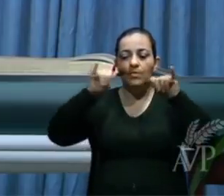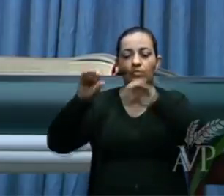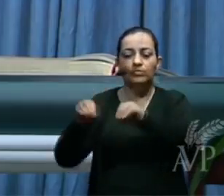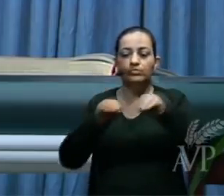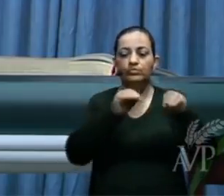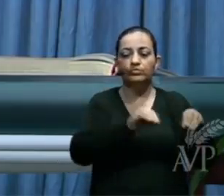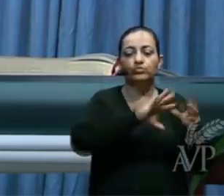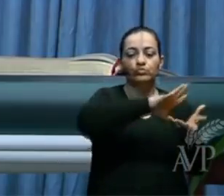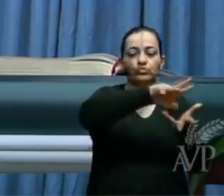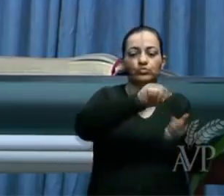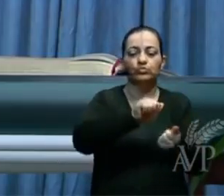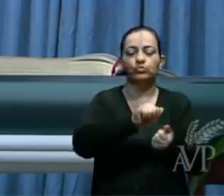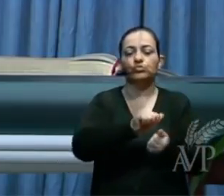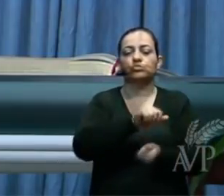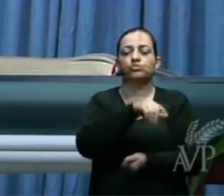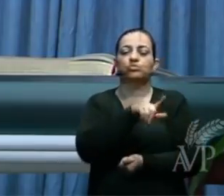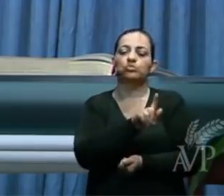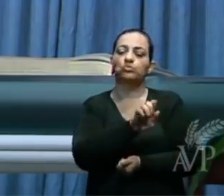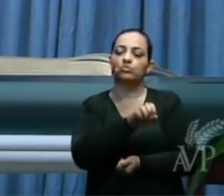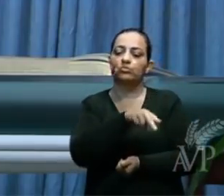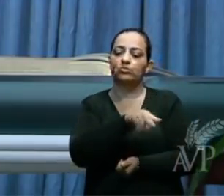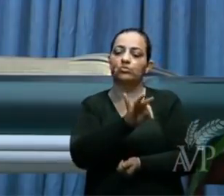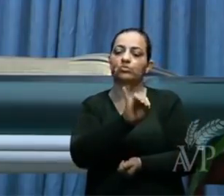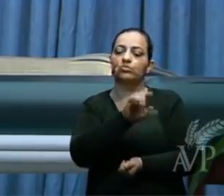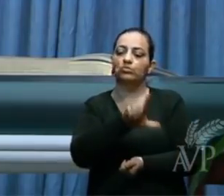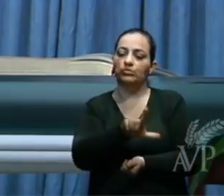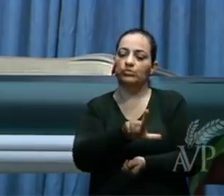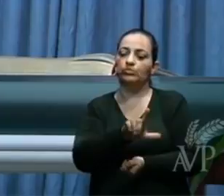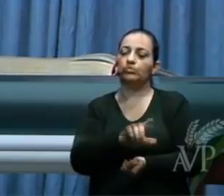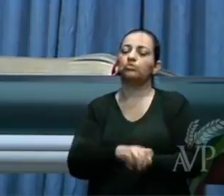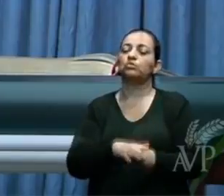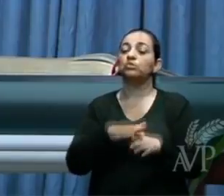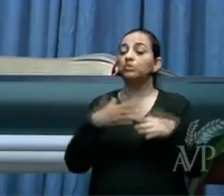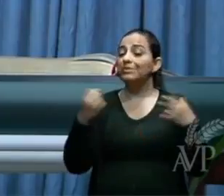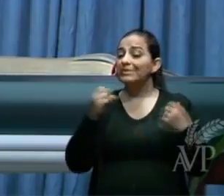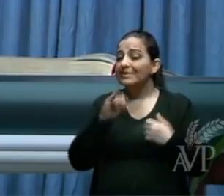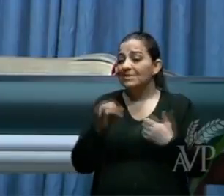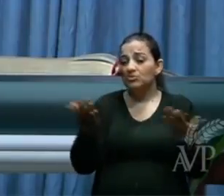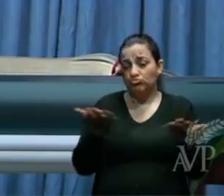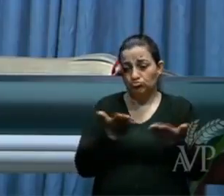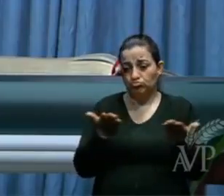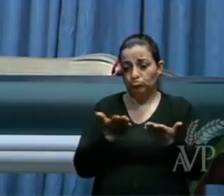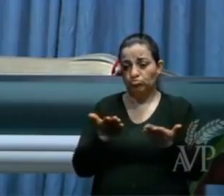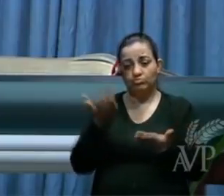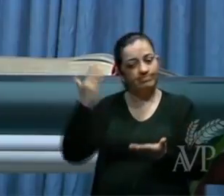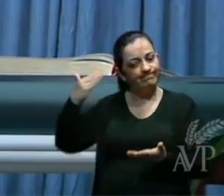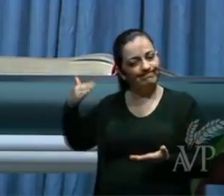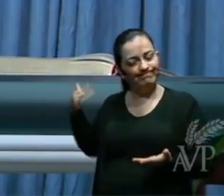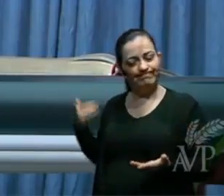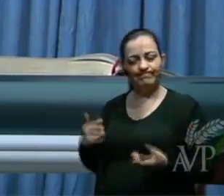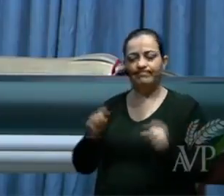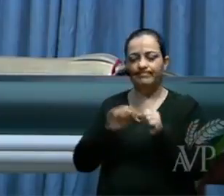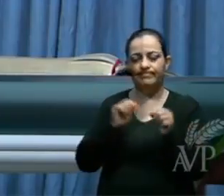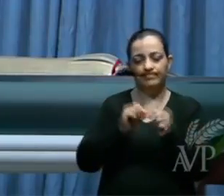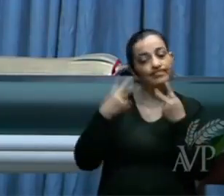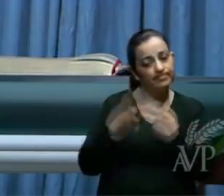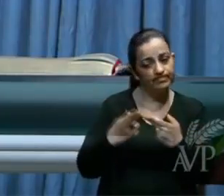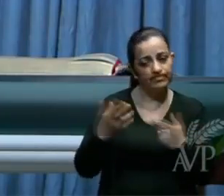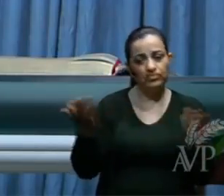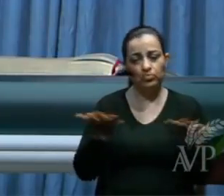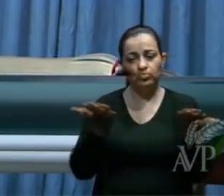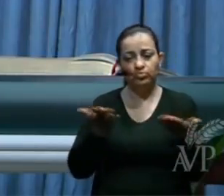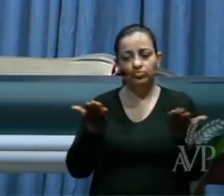deus se isso não fosse feito hoje o cristianismo seria nada mais do que